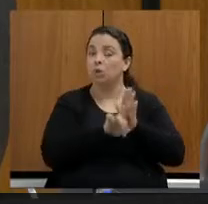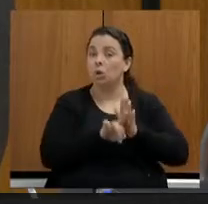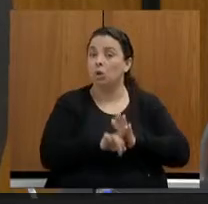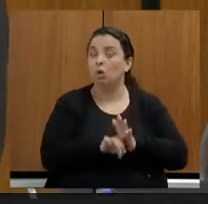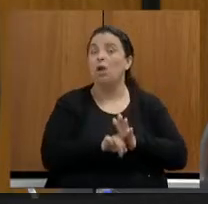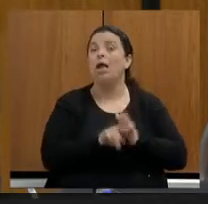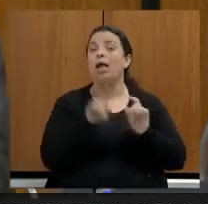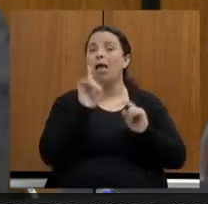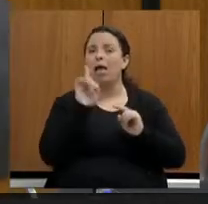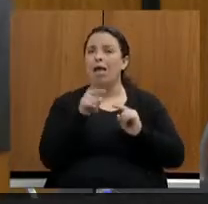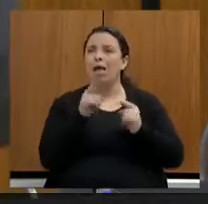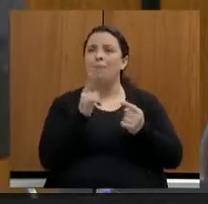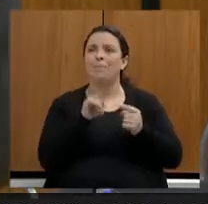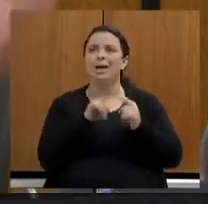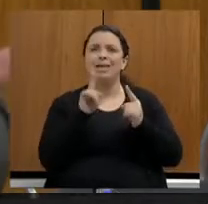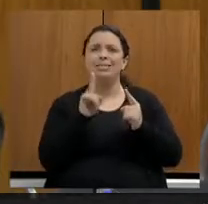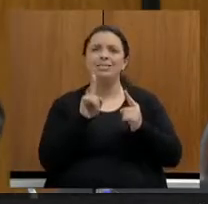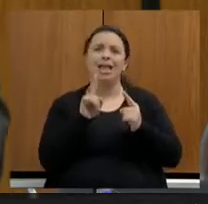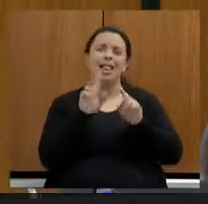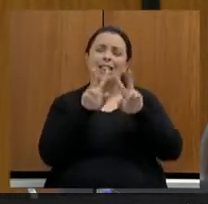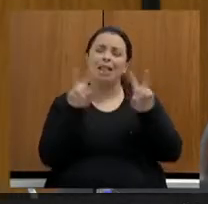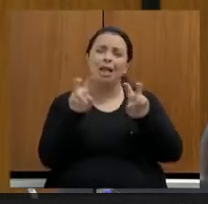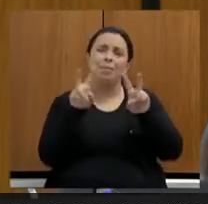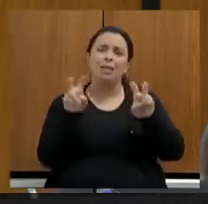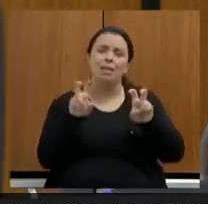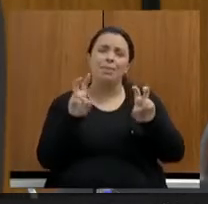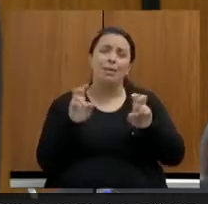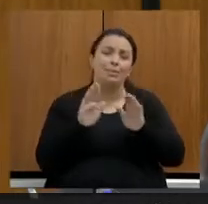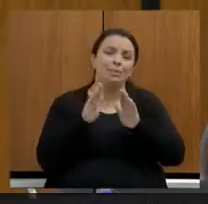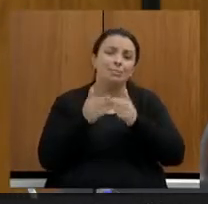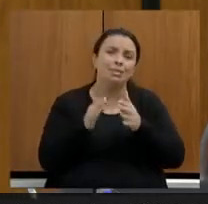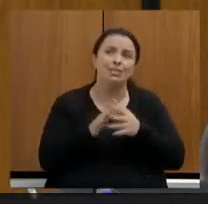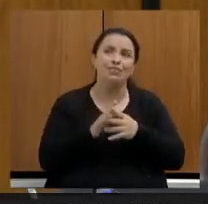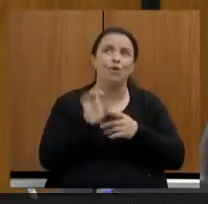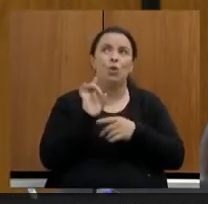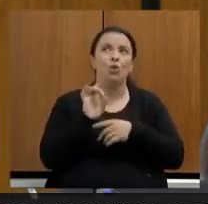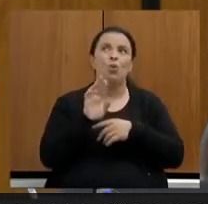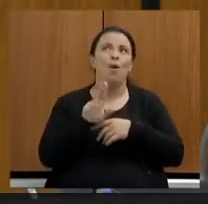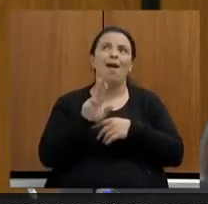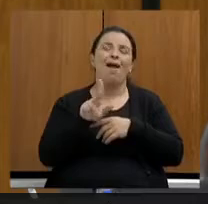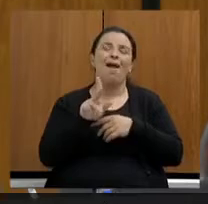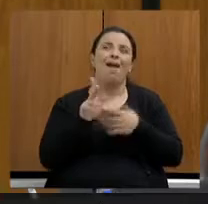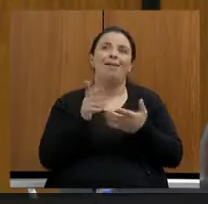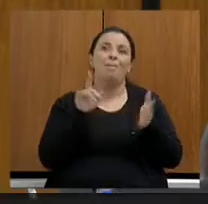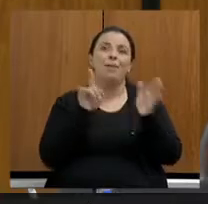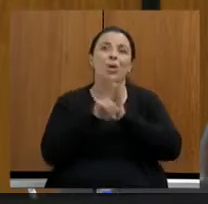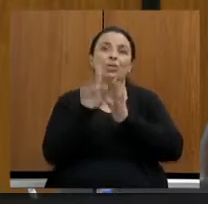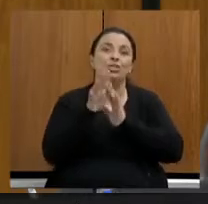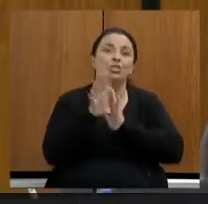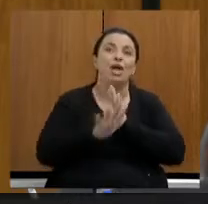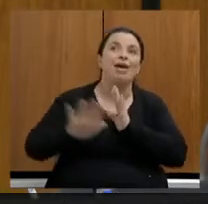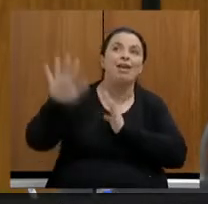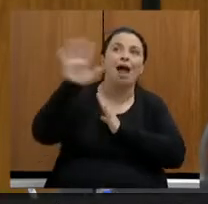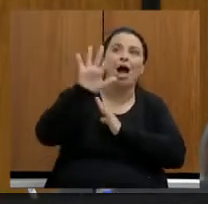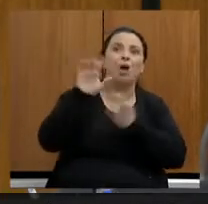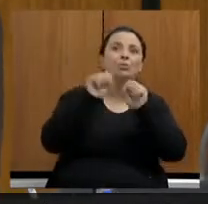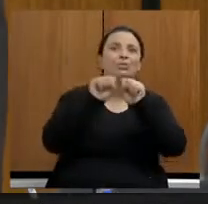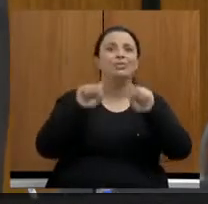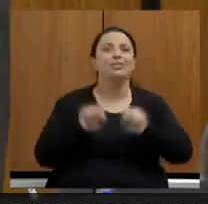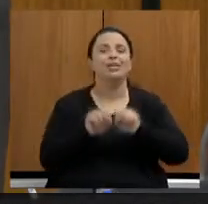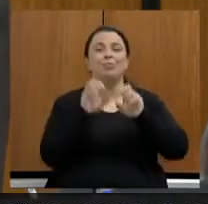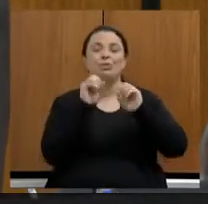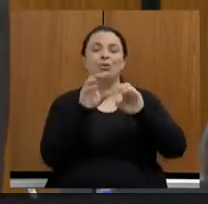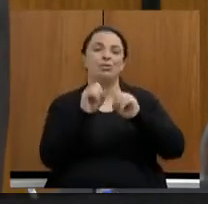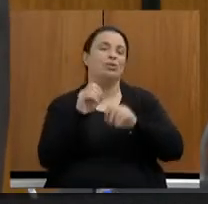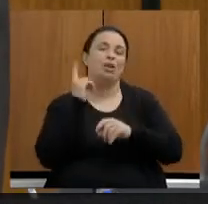pontuais e não de ordem em janeiro em que o sobre o sistema educacional aqui de Minas